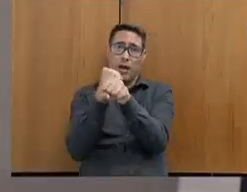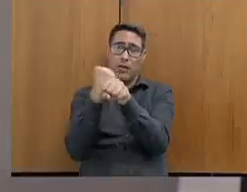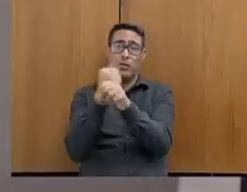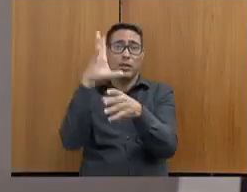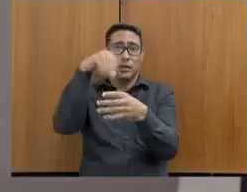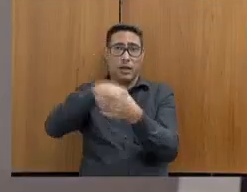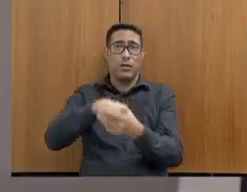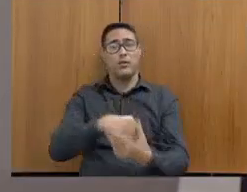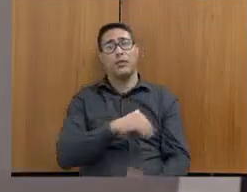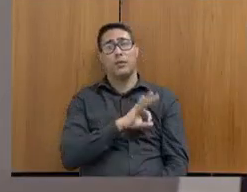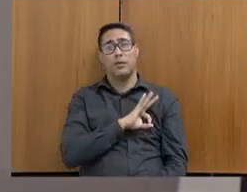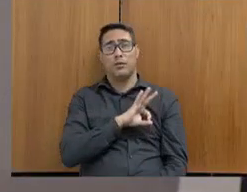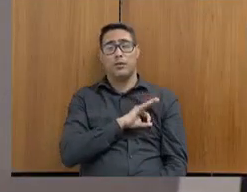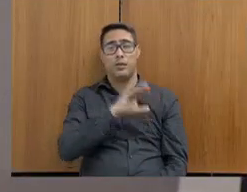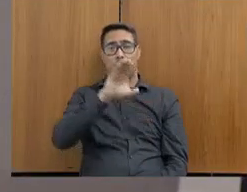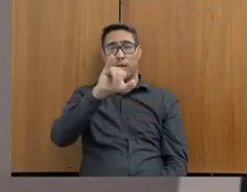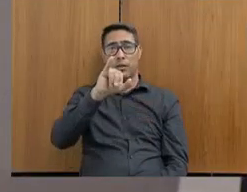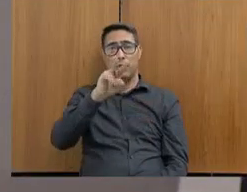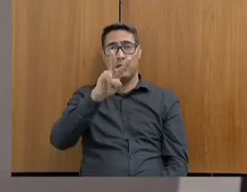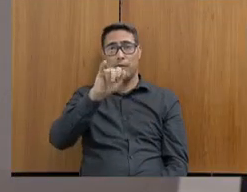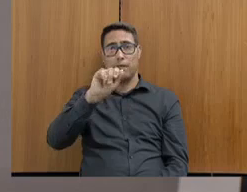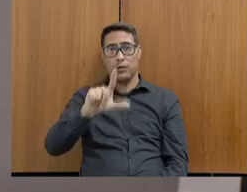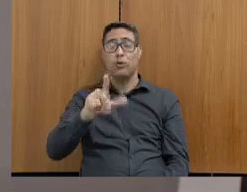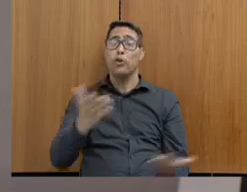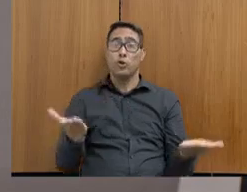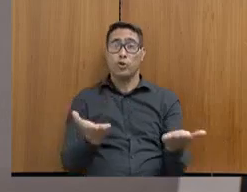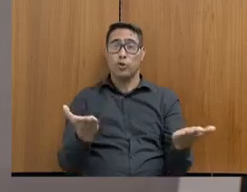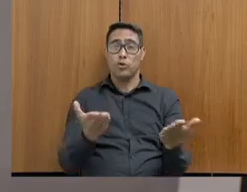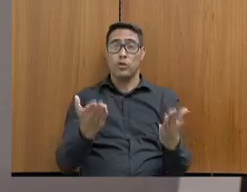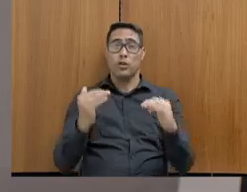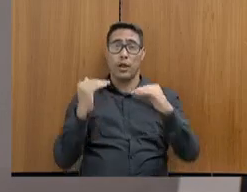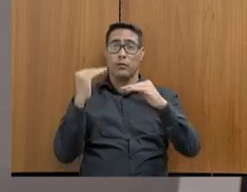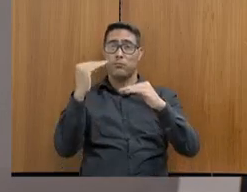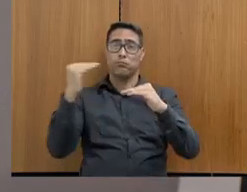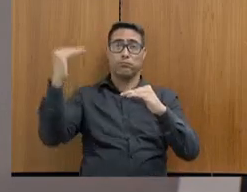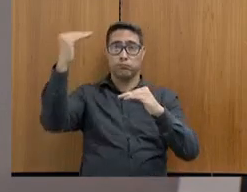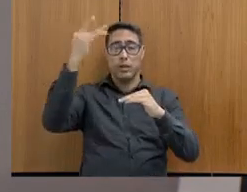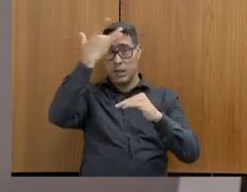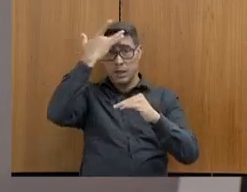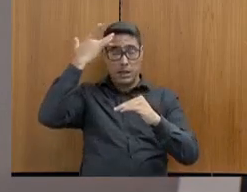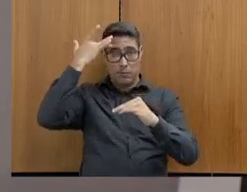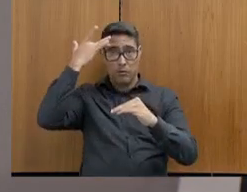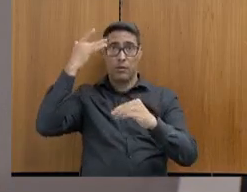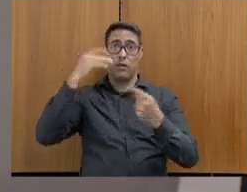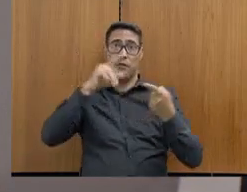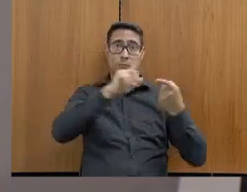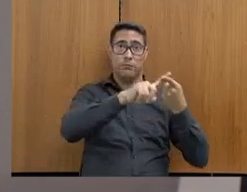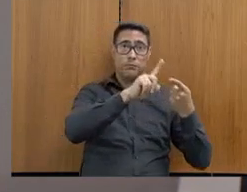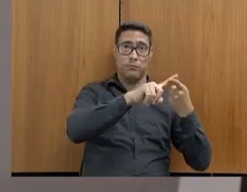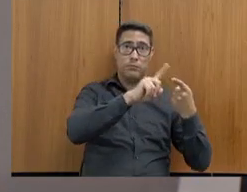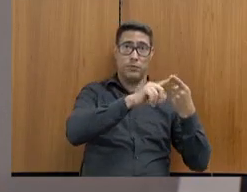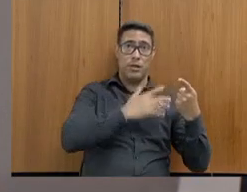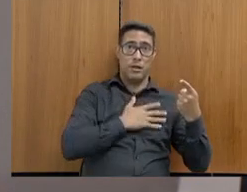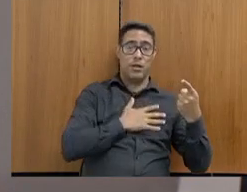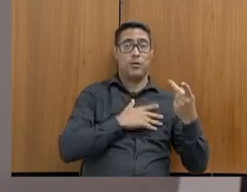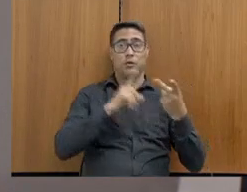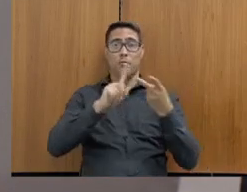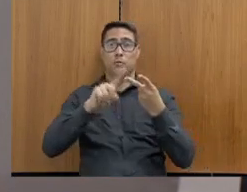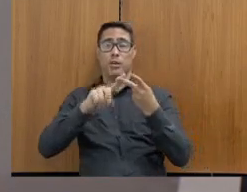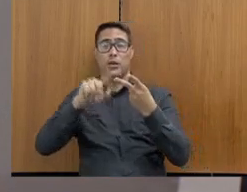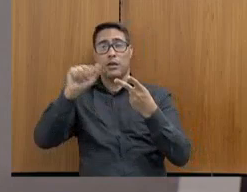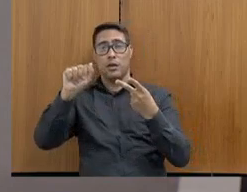a frente né nos dois carros principais de direção duas mulheres Eu e Doutora Rita janucci então